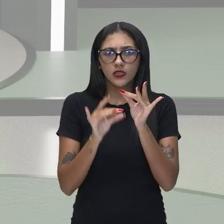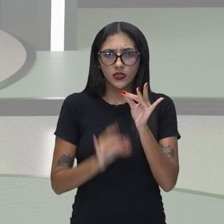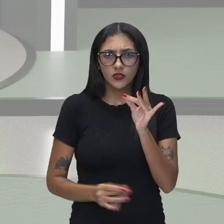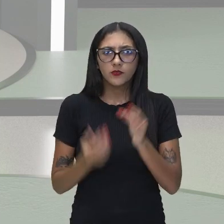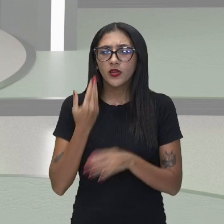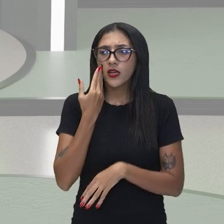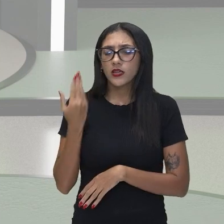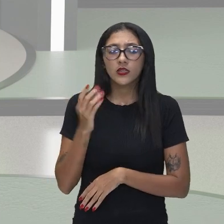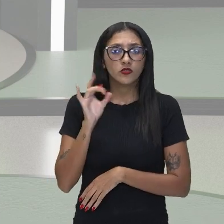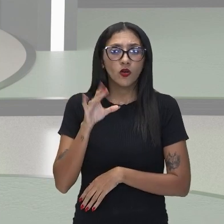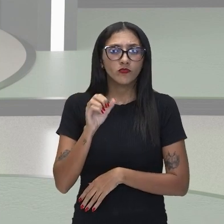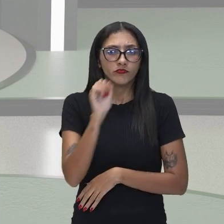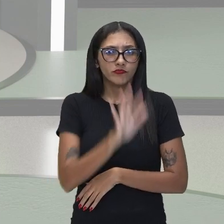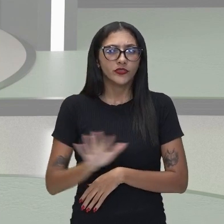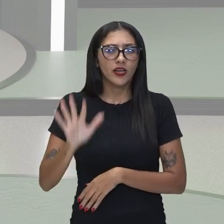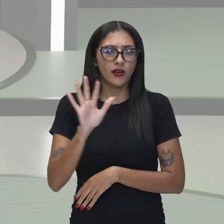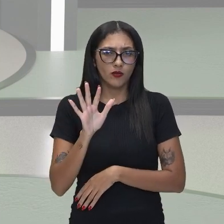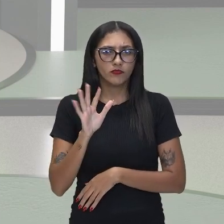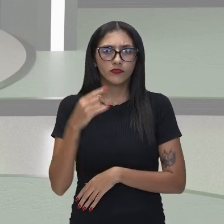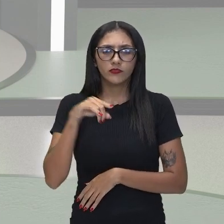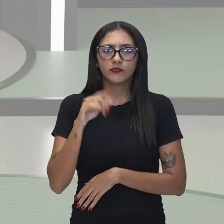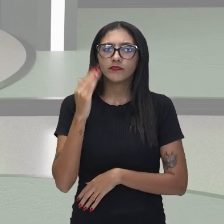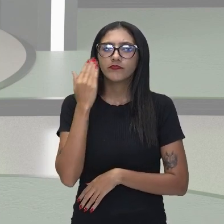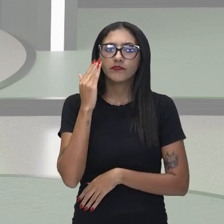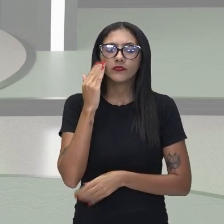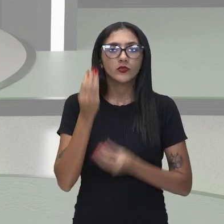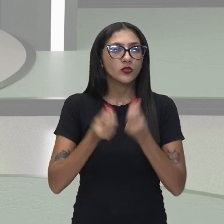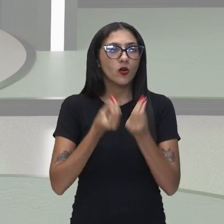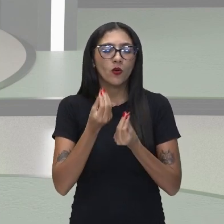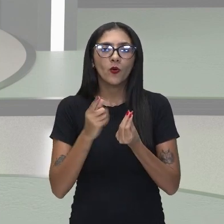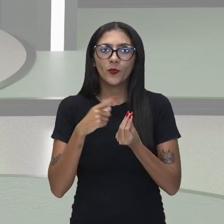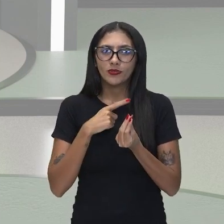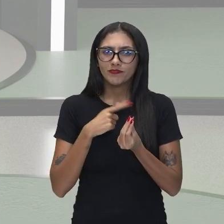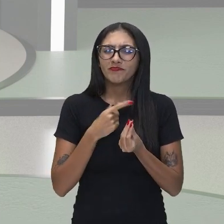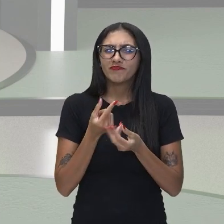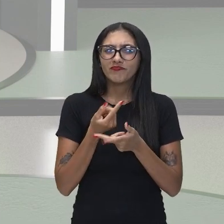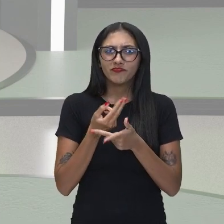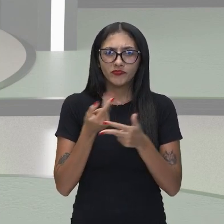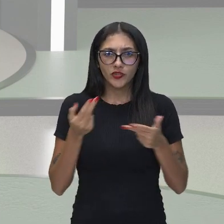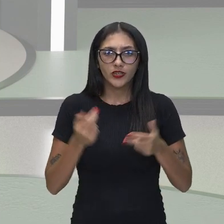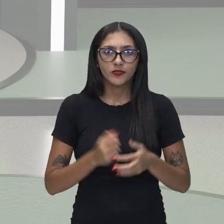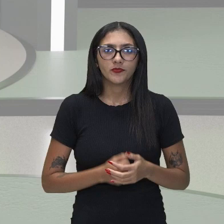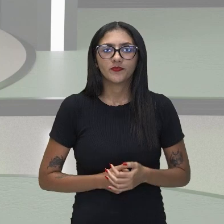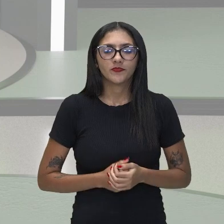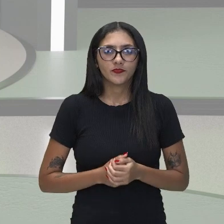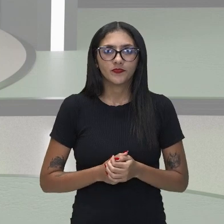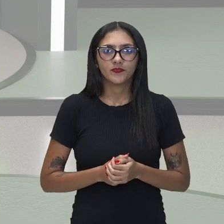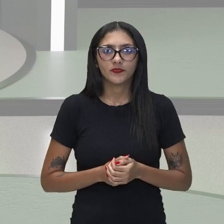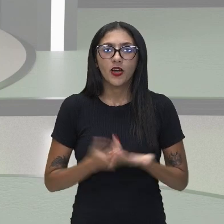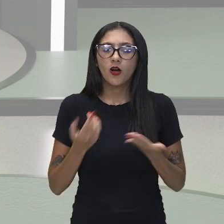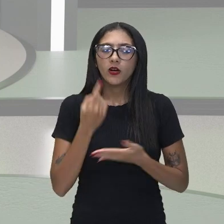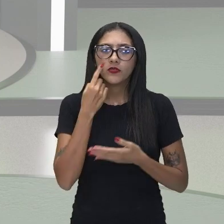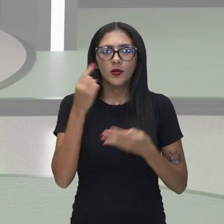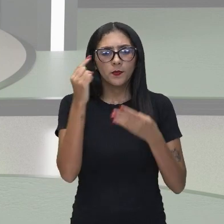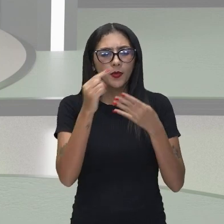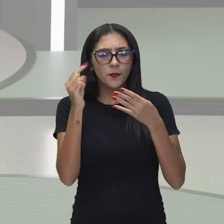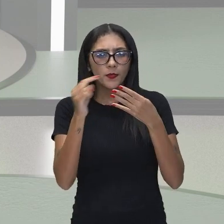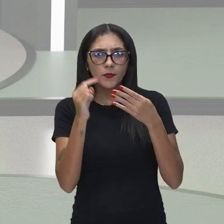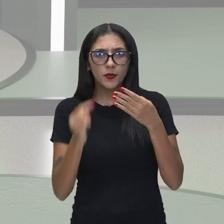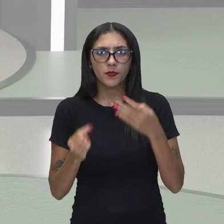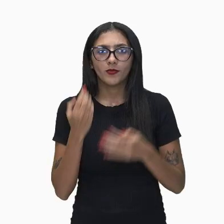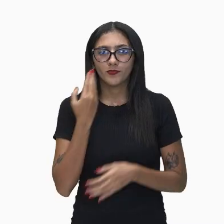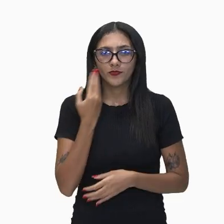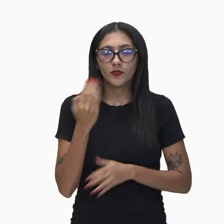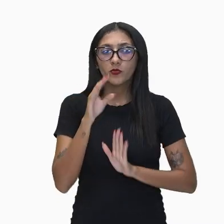um geral, quais são as funções oxigenadas, para ver como elas são bastantes. Então, agora nós vamos ver de uma por uma. Observem aqui